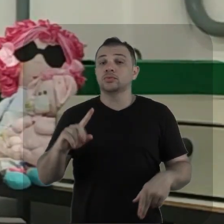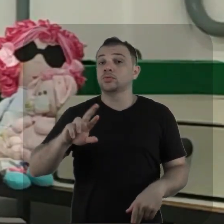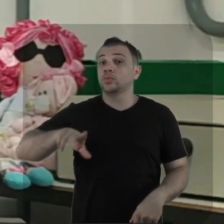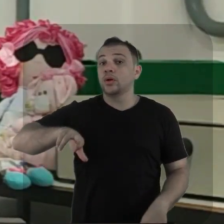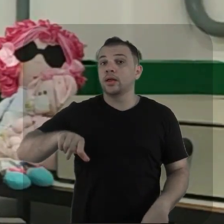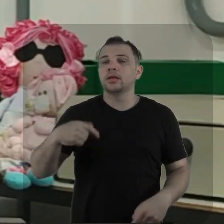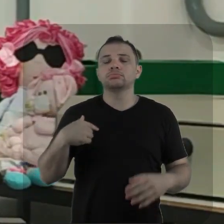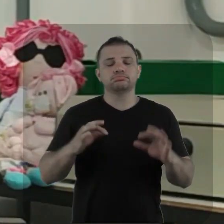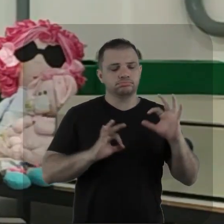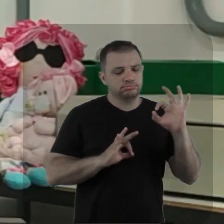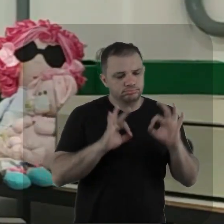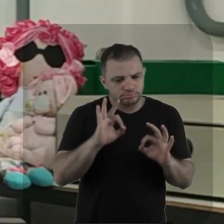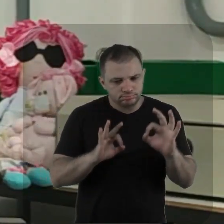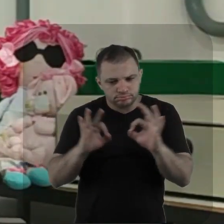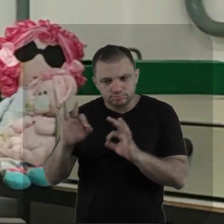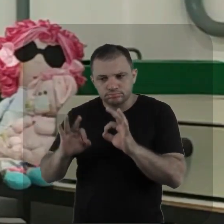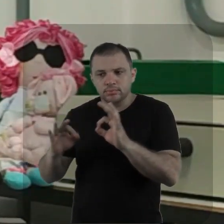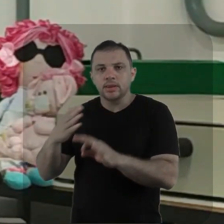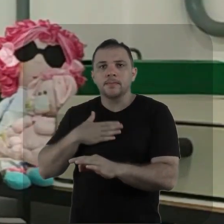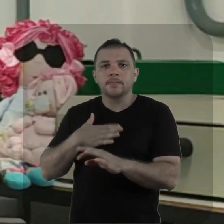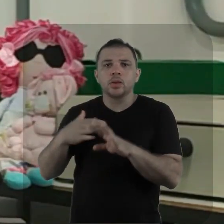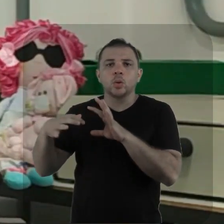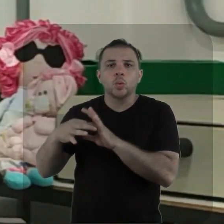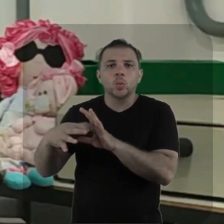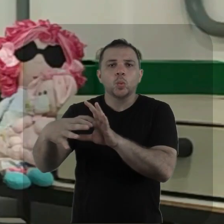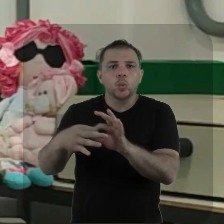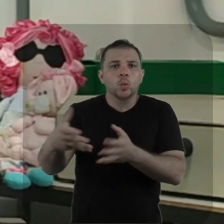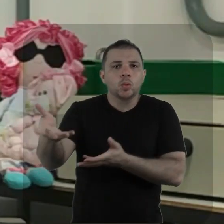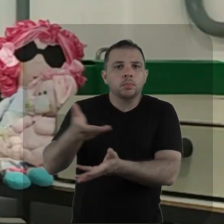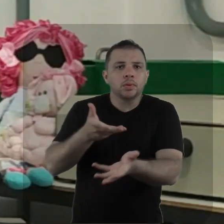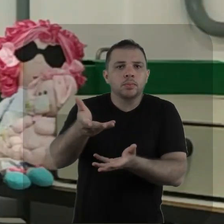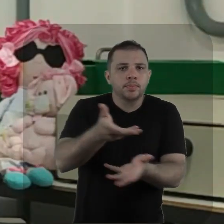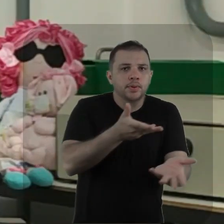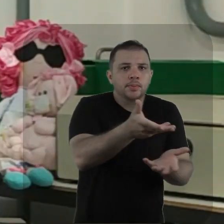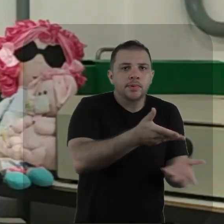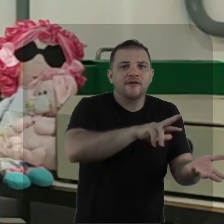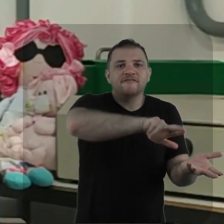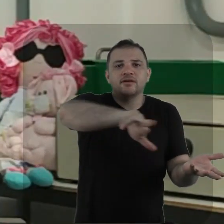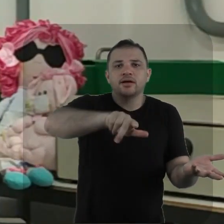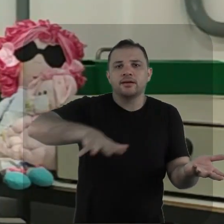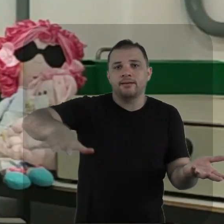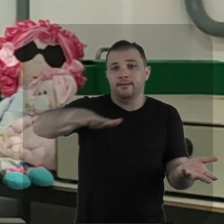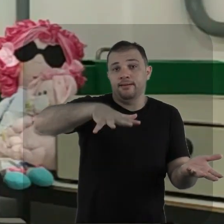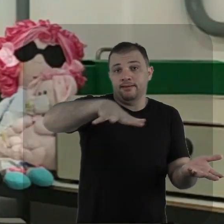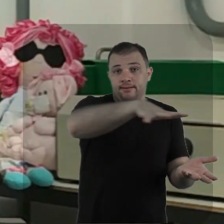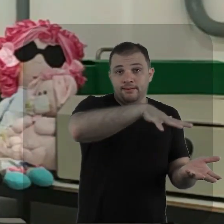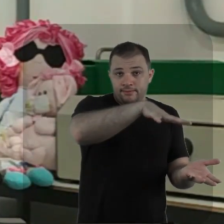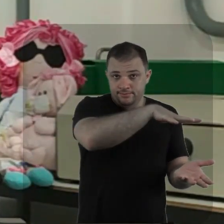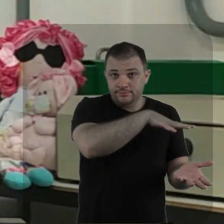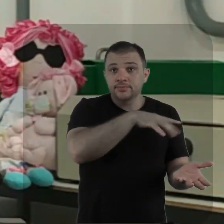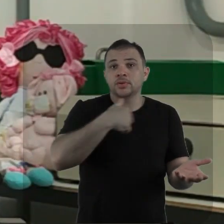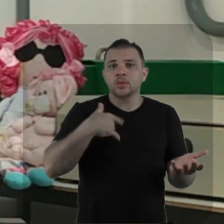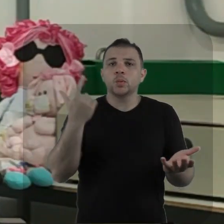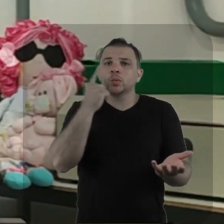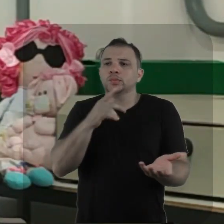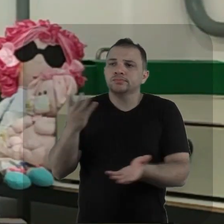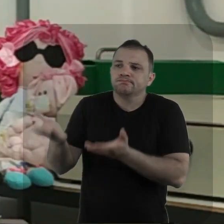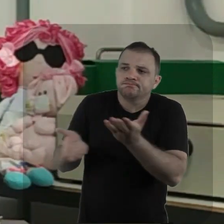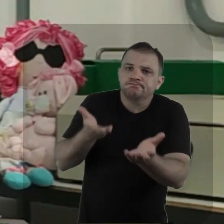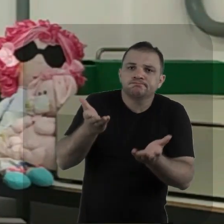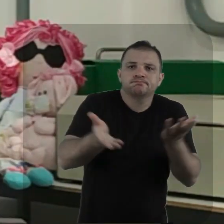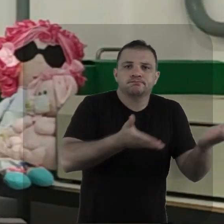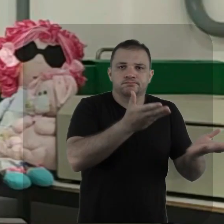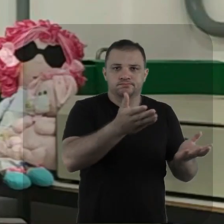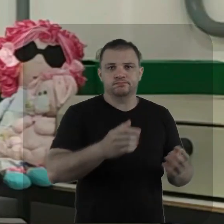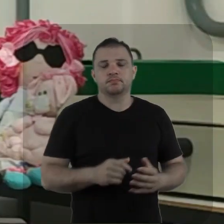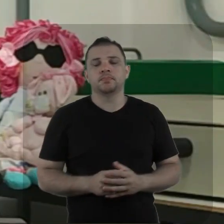se organizar nas distintas interações que vão acontecendo, né? Quando a gente pensa em saúde